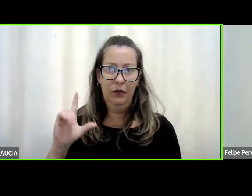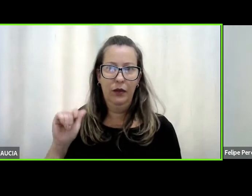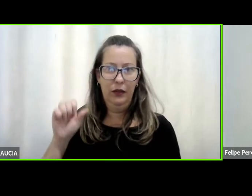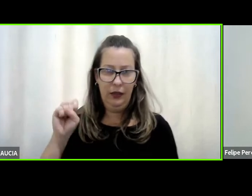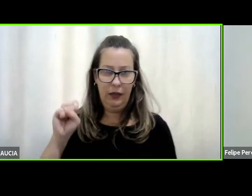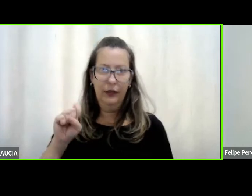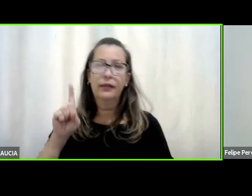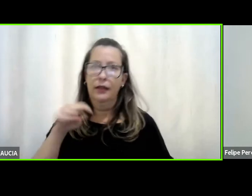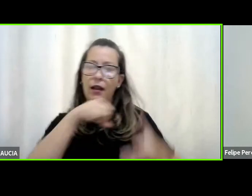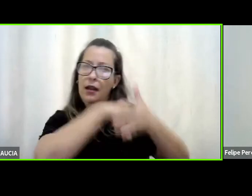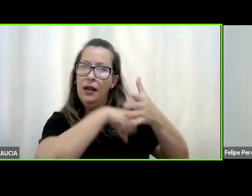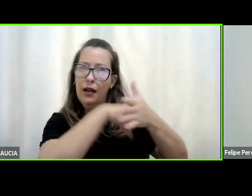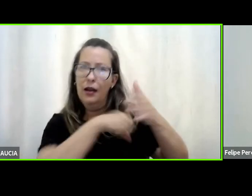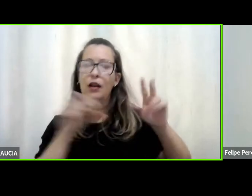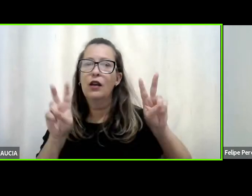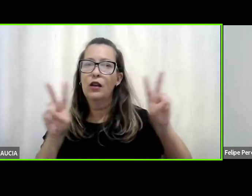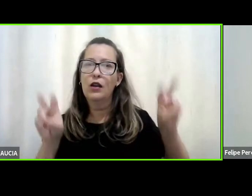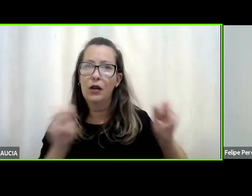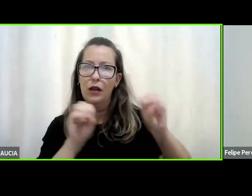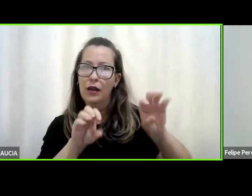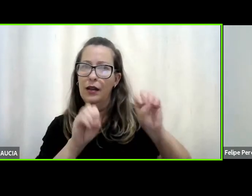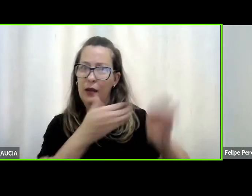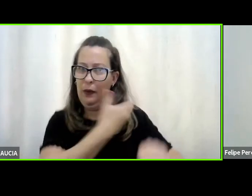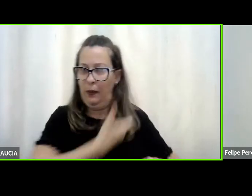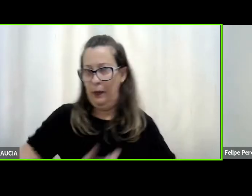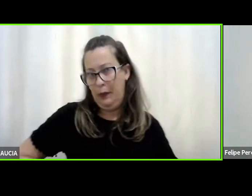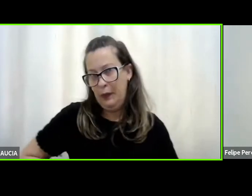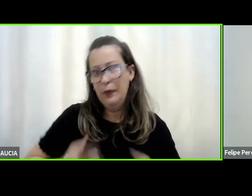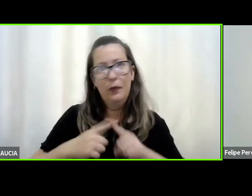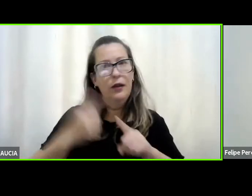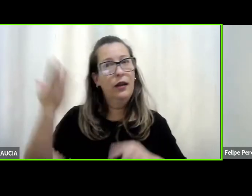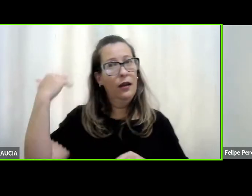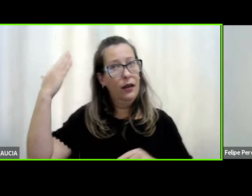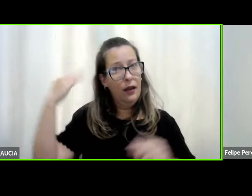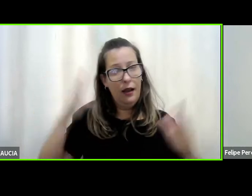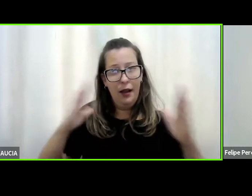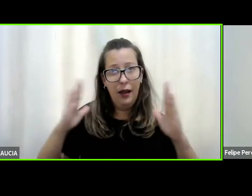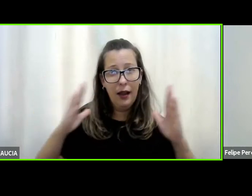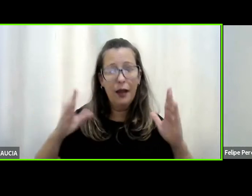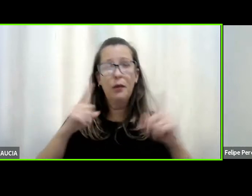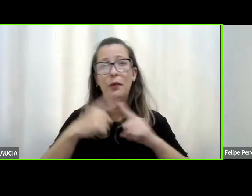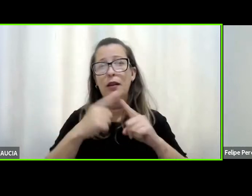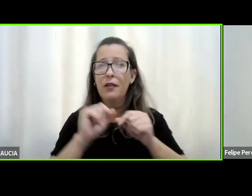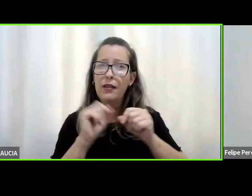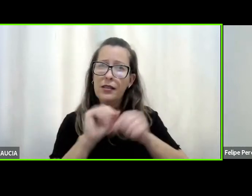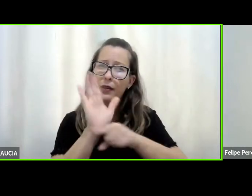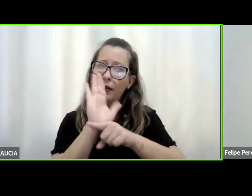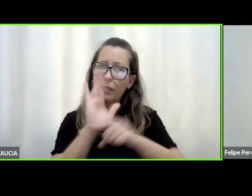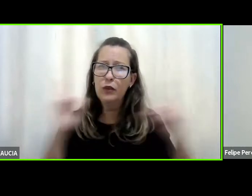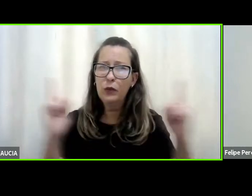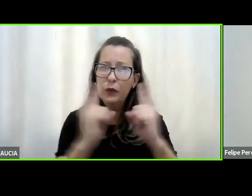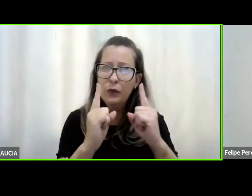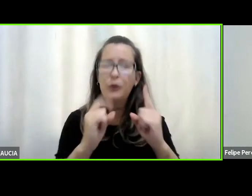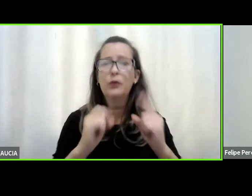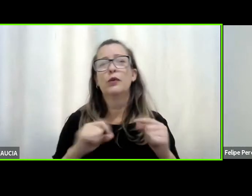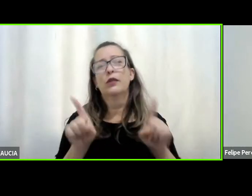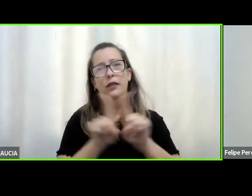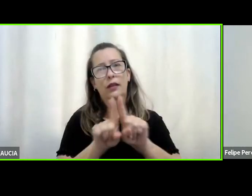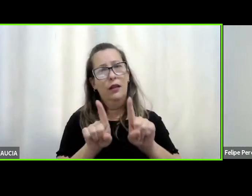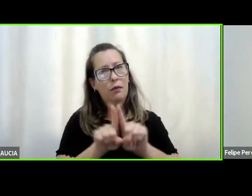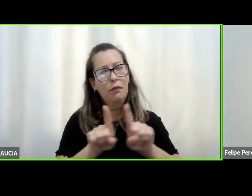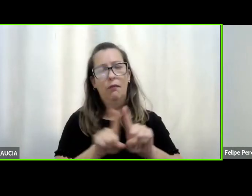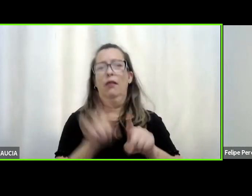Porque naquela época, para você distribuir um curta-metragem, fazer um filme e circular